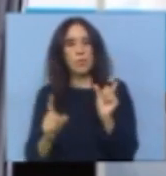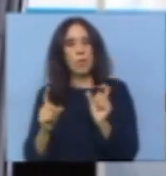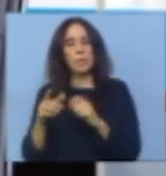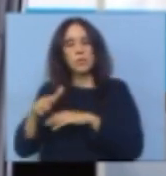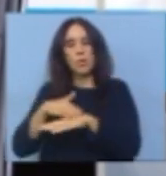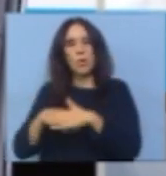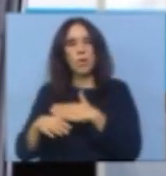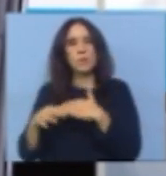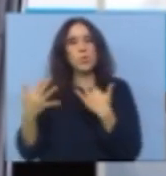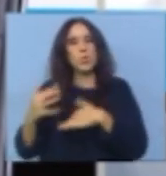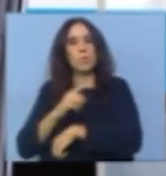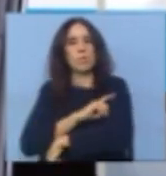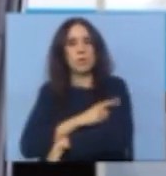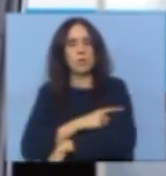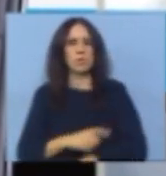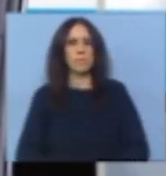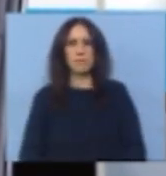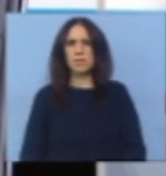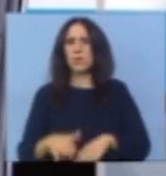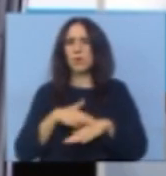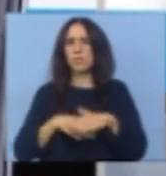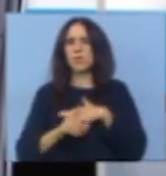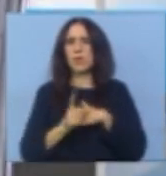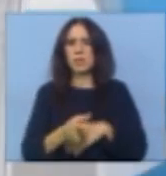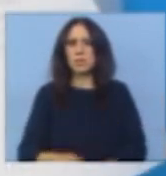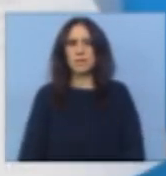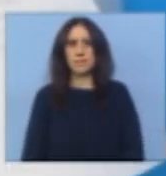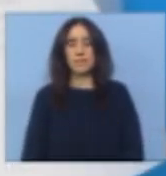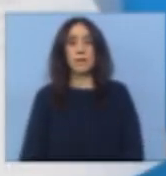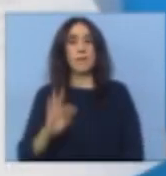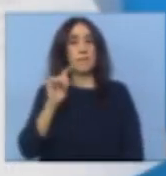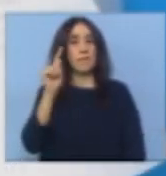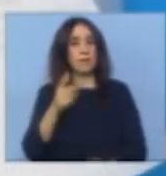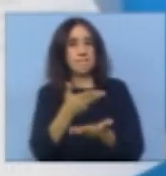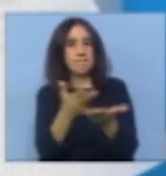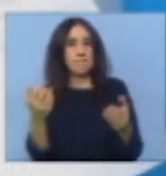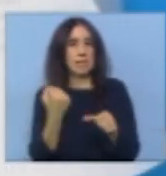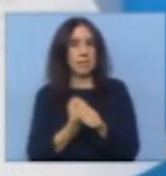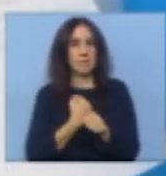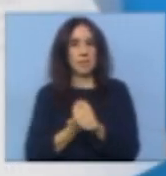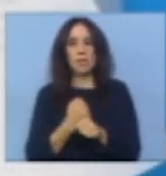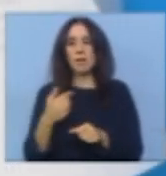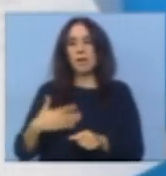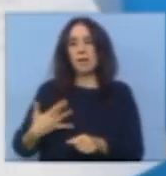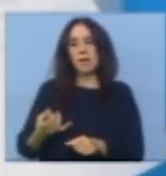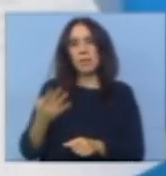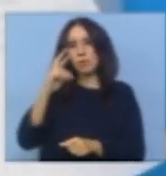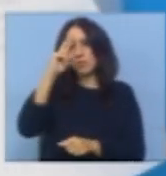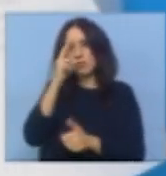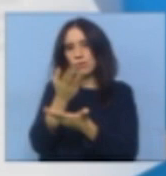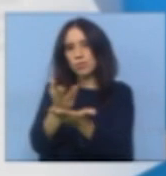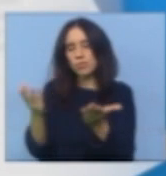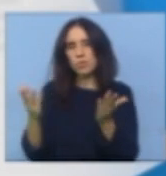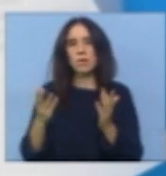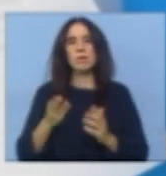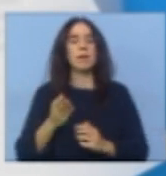poderosas. E que obras são essas? A atividade da vossa fé, o esforço da vossa caridade, a